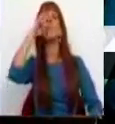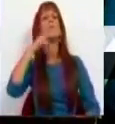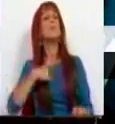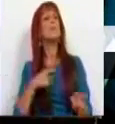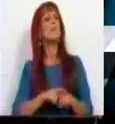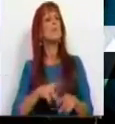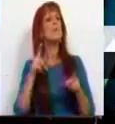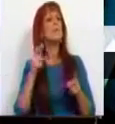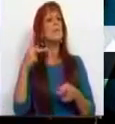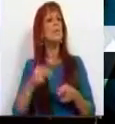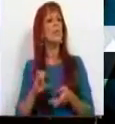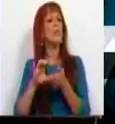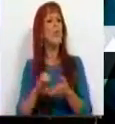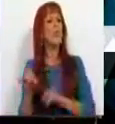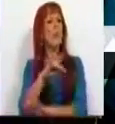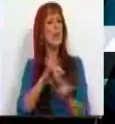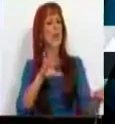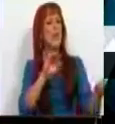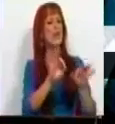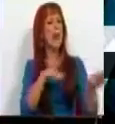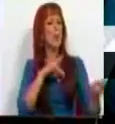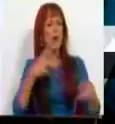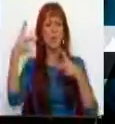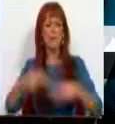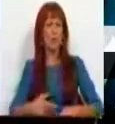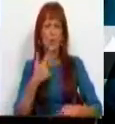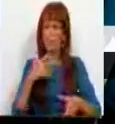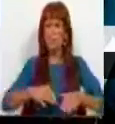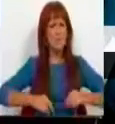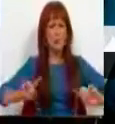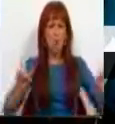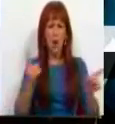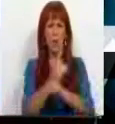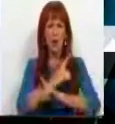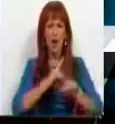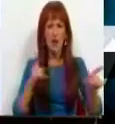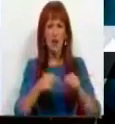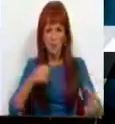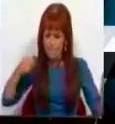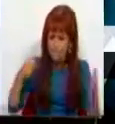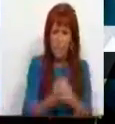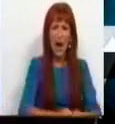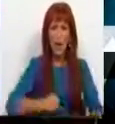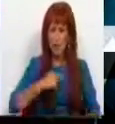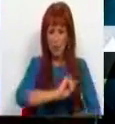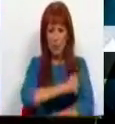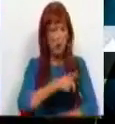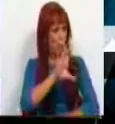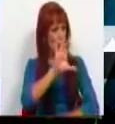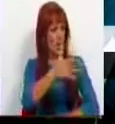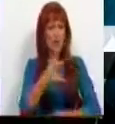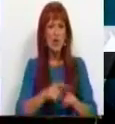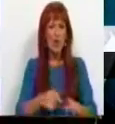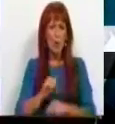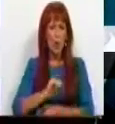suspensão de fundos comunitários a um país como Portugal é inaceitável, porque ela esbarra contra a soberania de um país